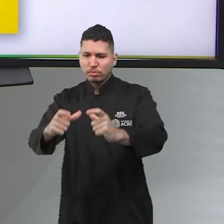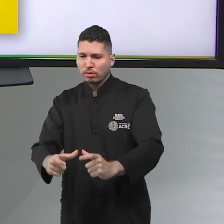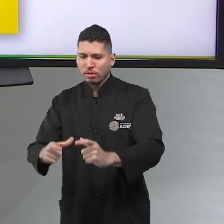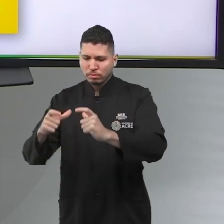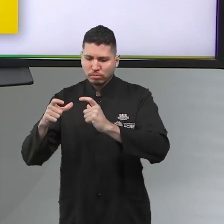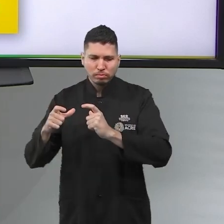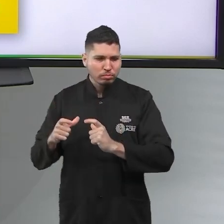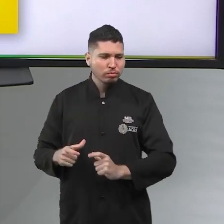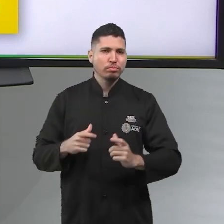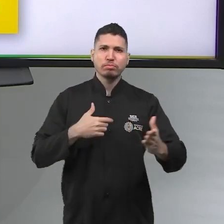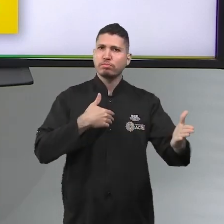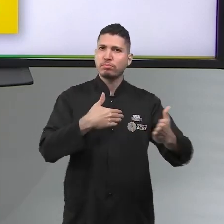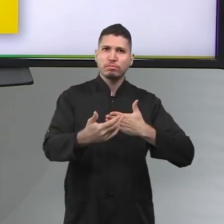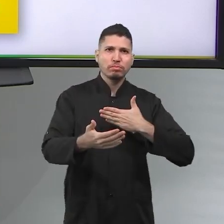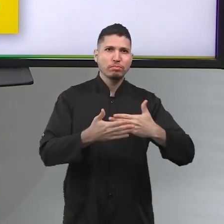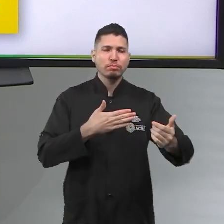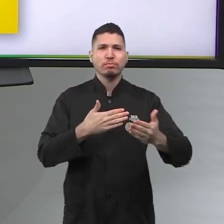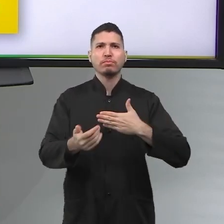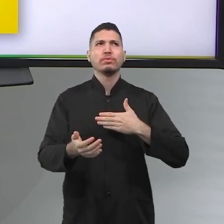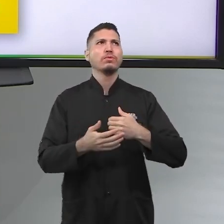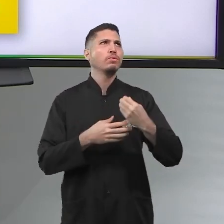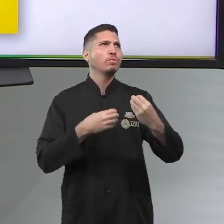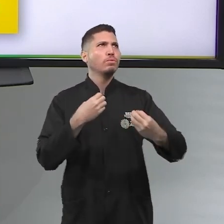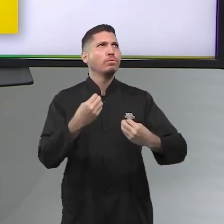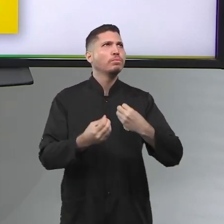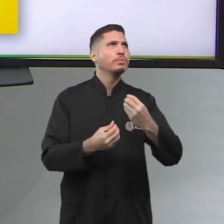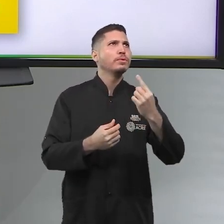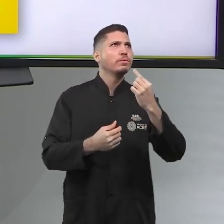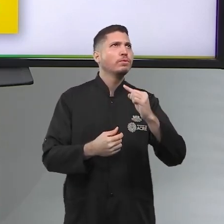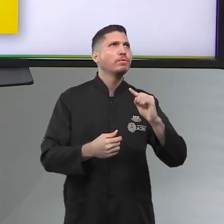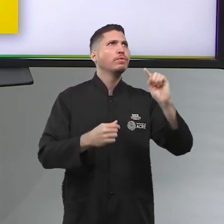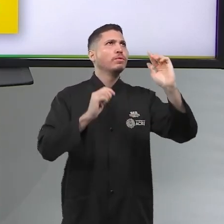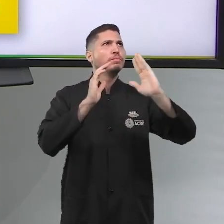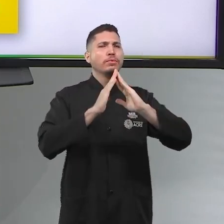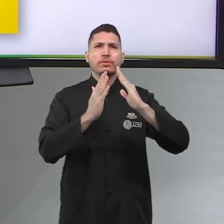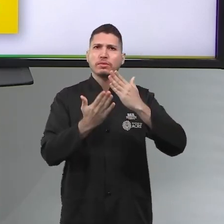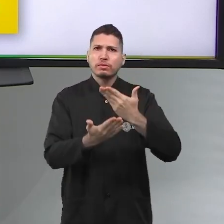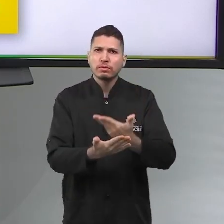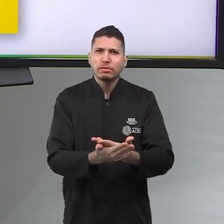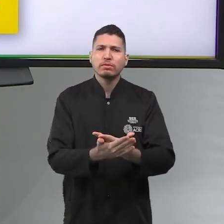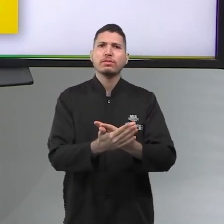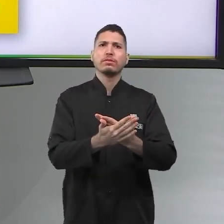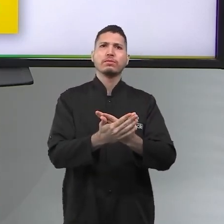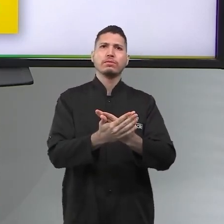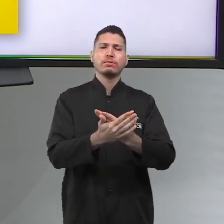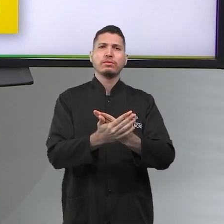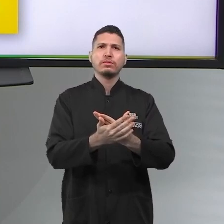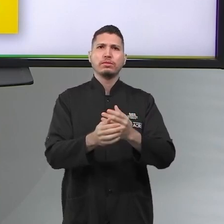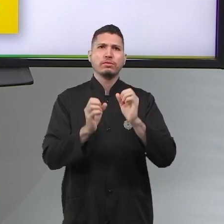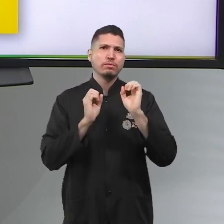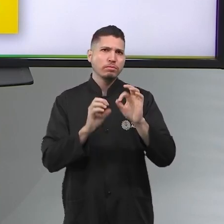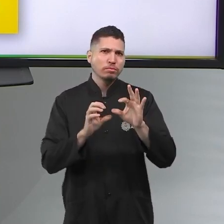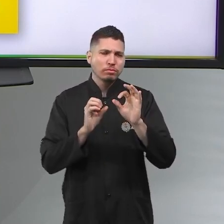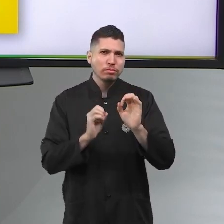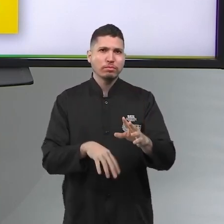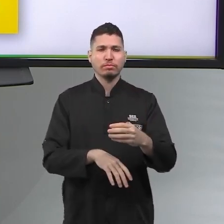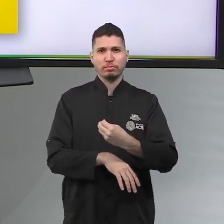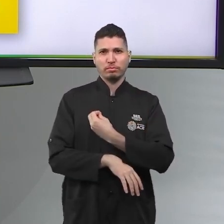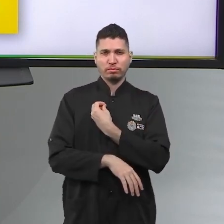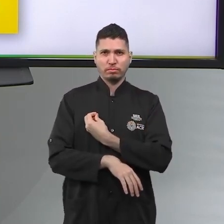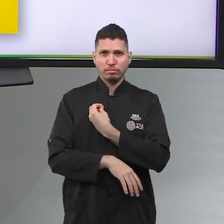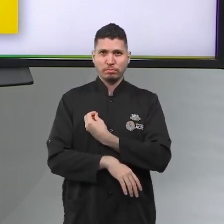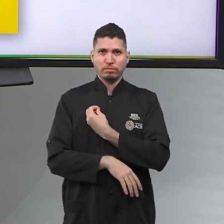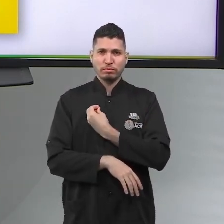por exemplo, em sala de aula, quando eu estou ministrando uma aula presencial aos meus alunos?